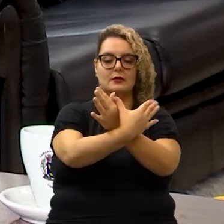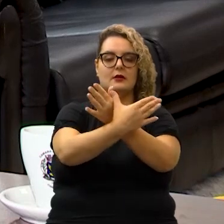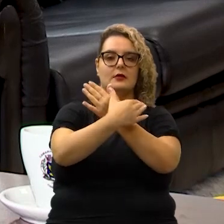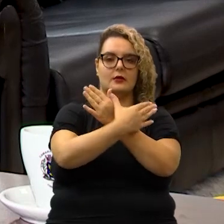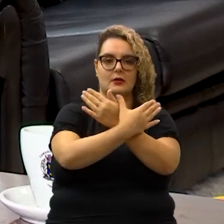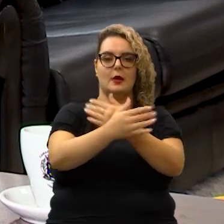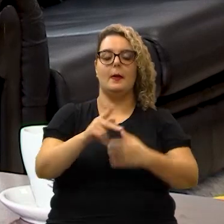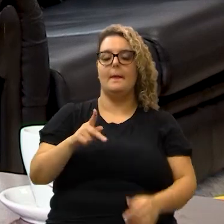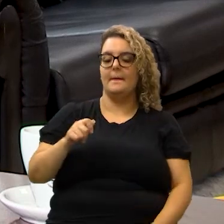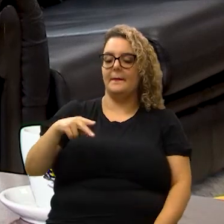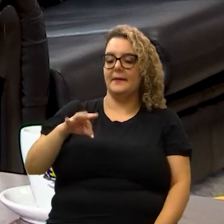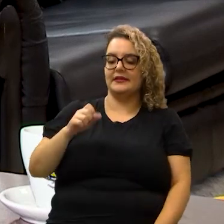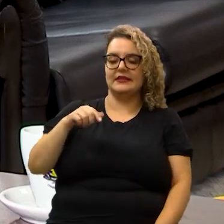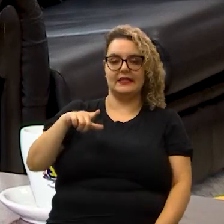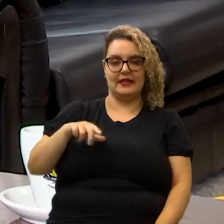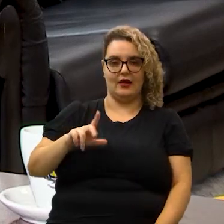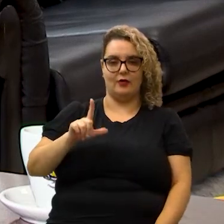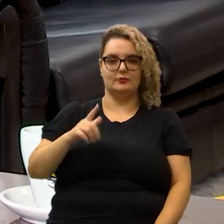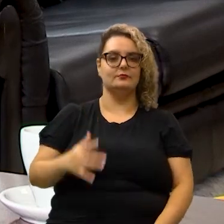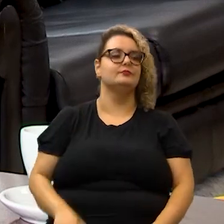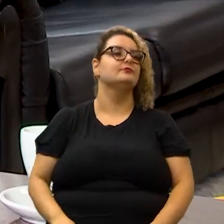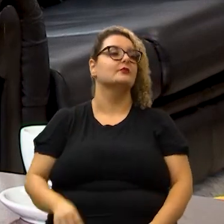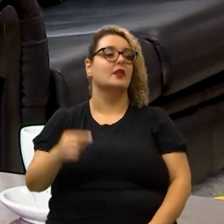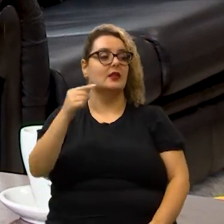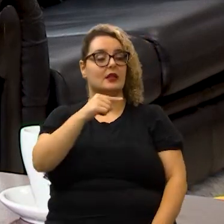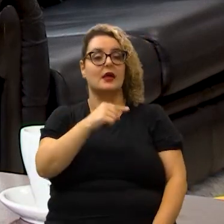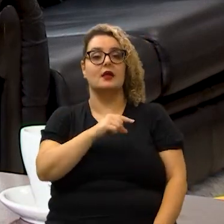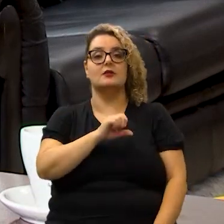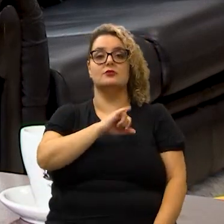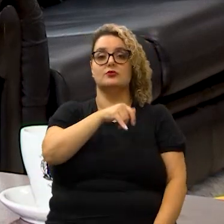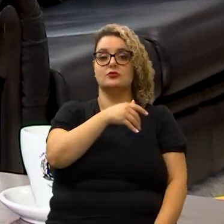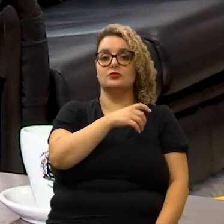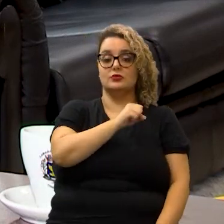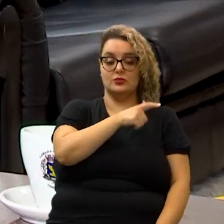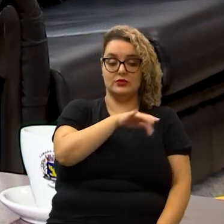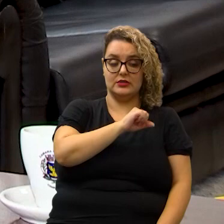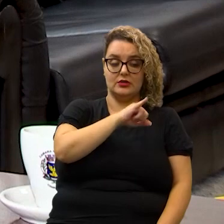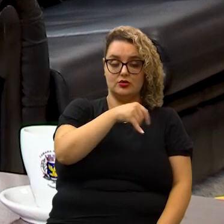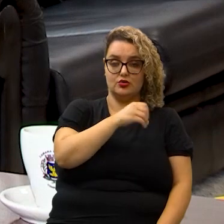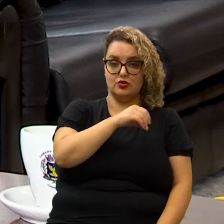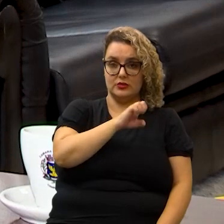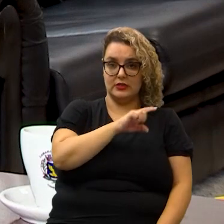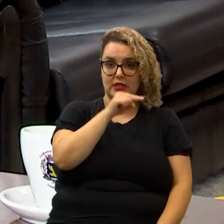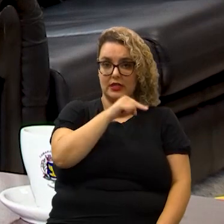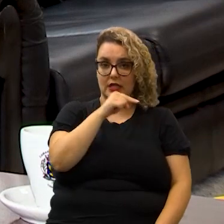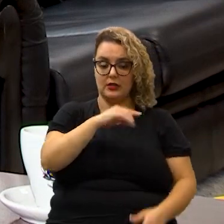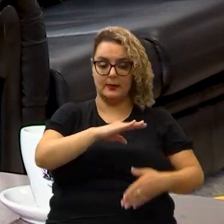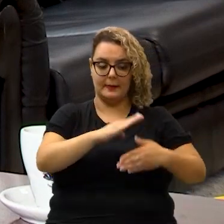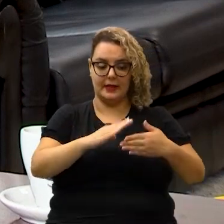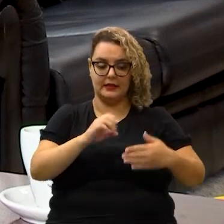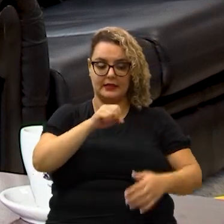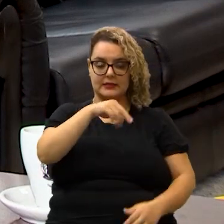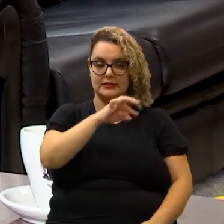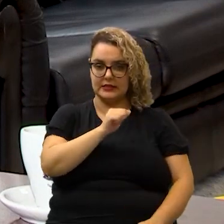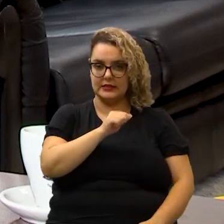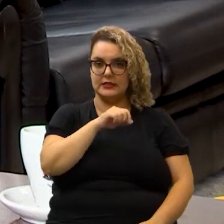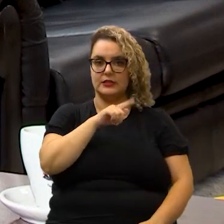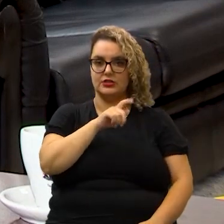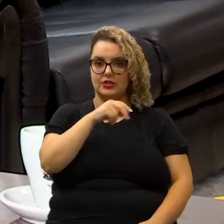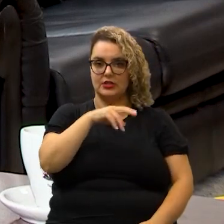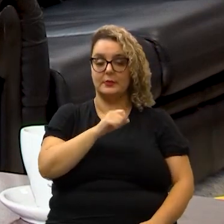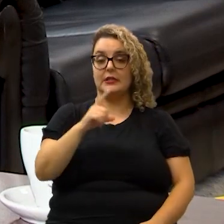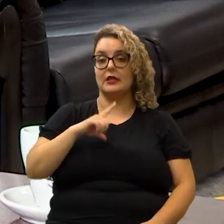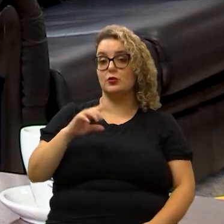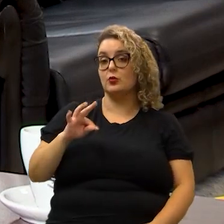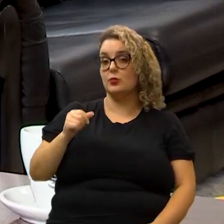da Mata Santa Genebra, com a Secretaria do Clima e Meio Ambiente, que através de um TAC, né, contratou uma